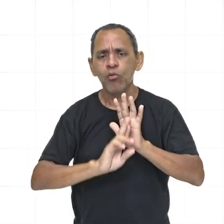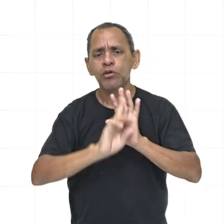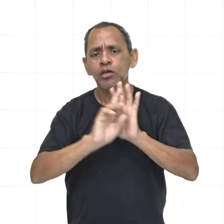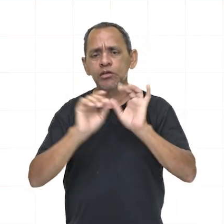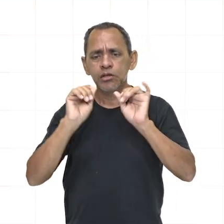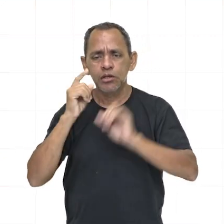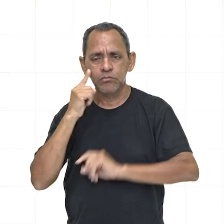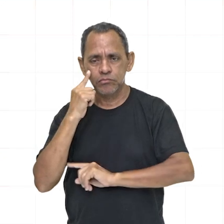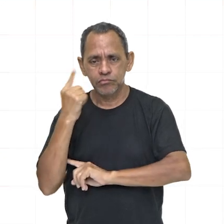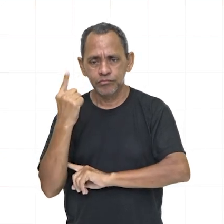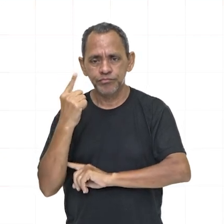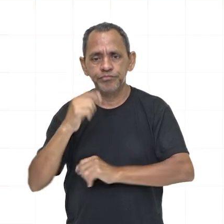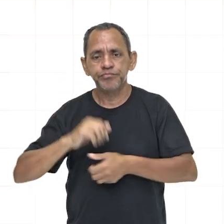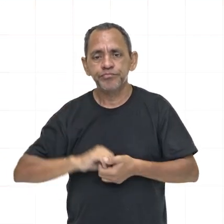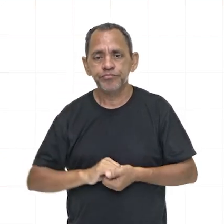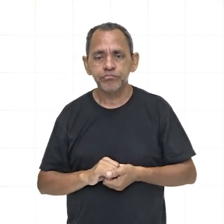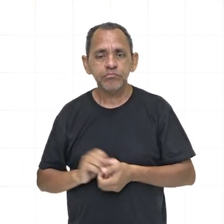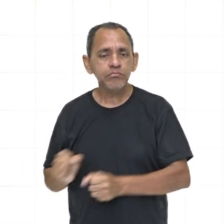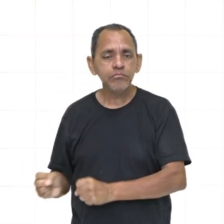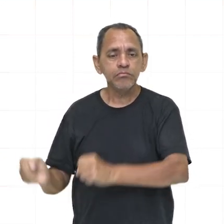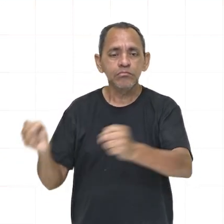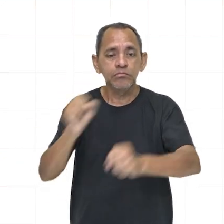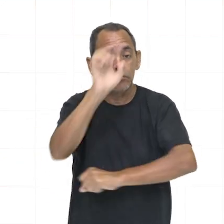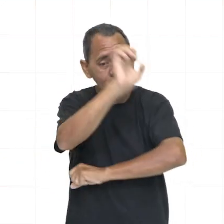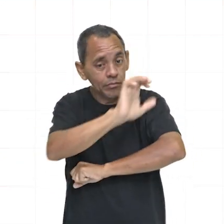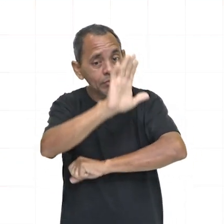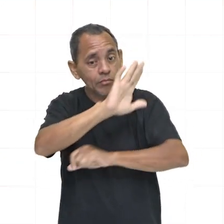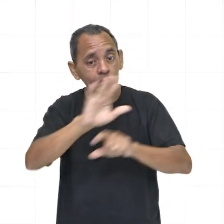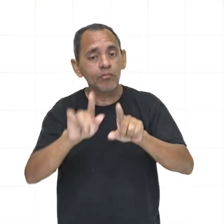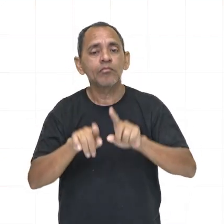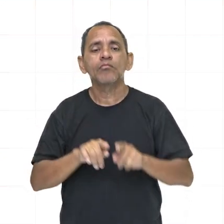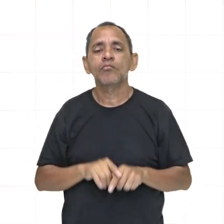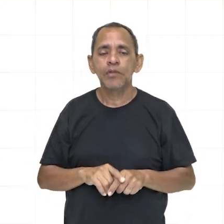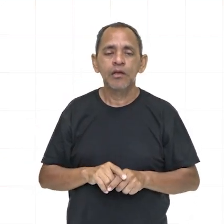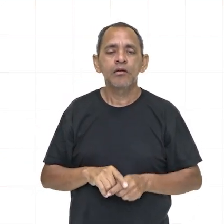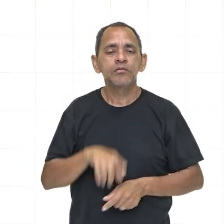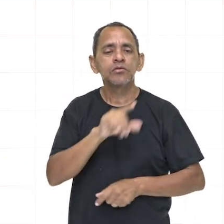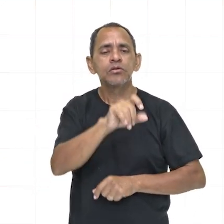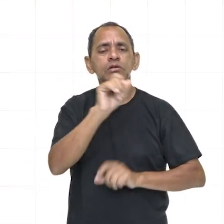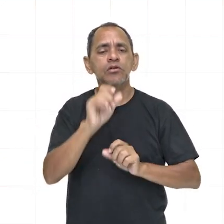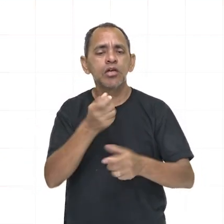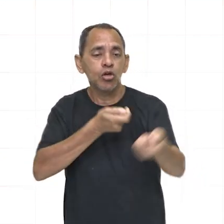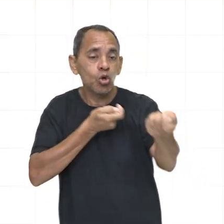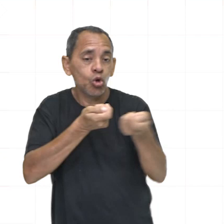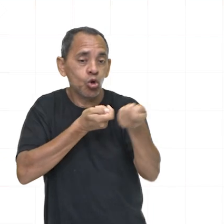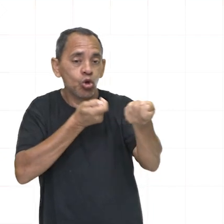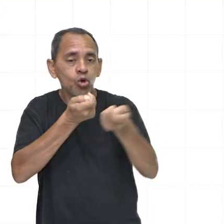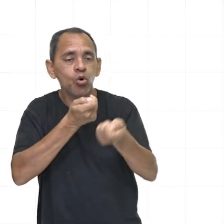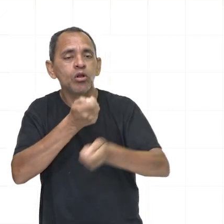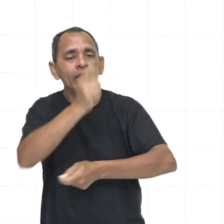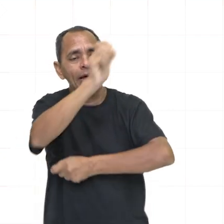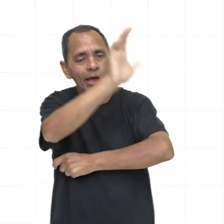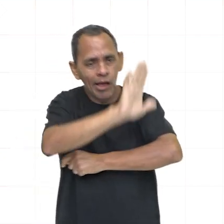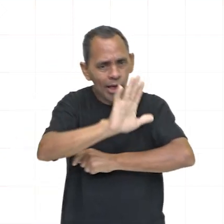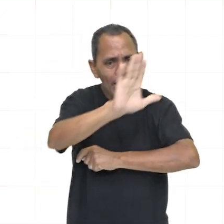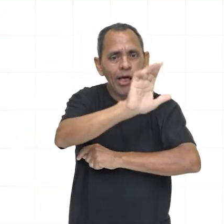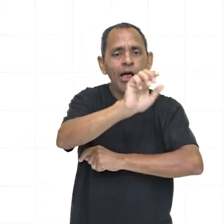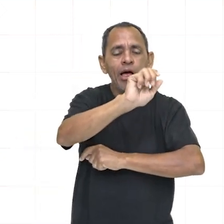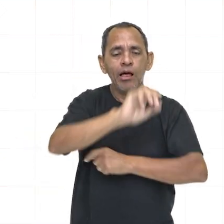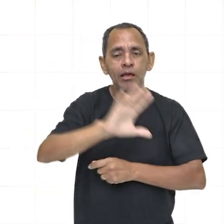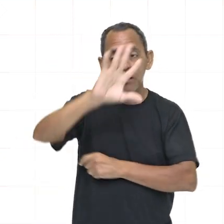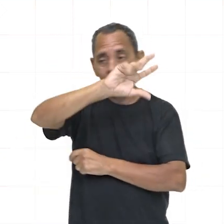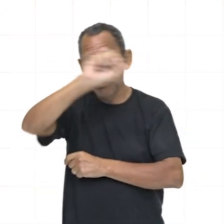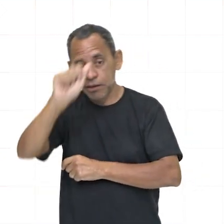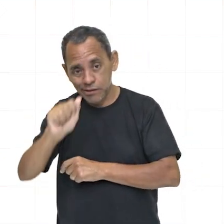na pintura, potências europeias decidiram controlar territórios asiáticos e africanos. O